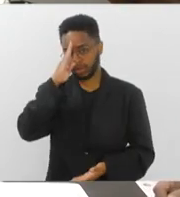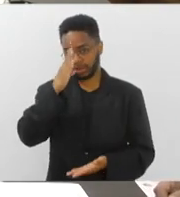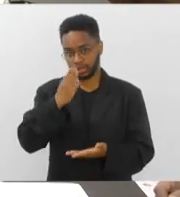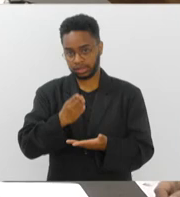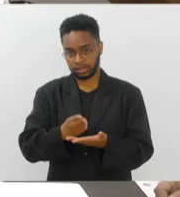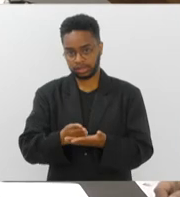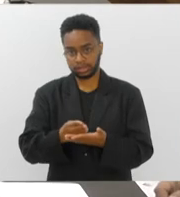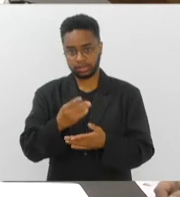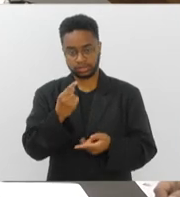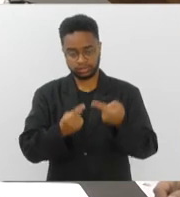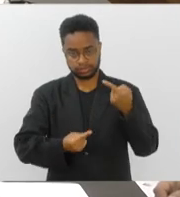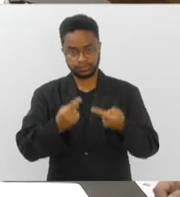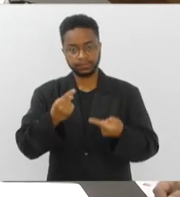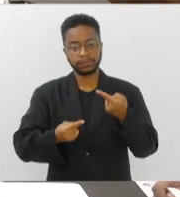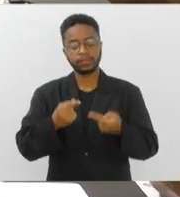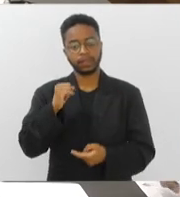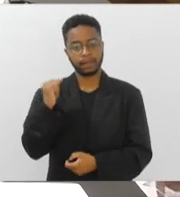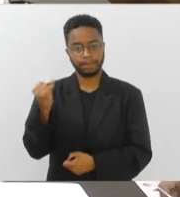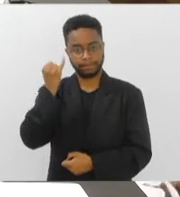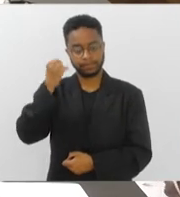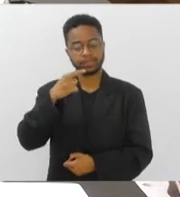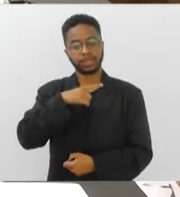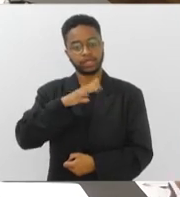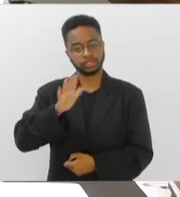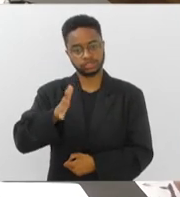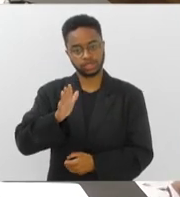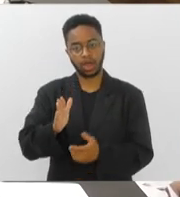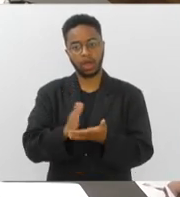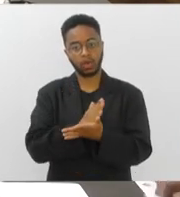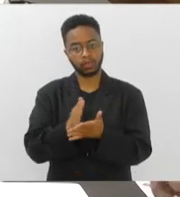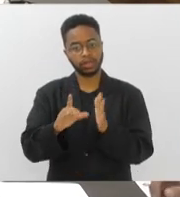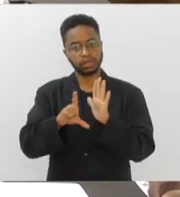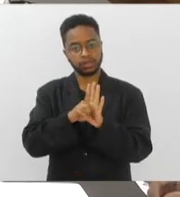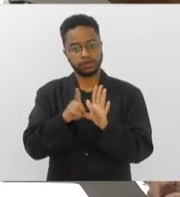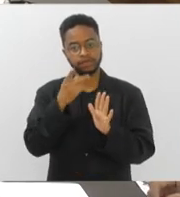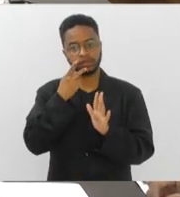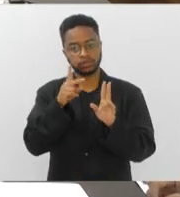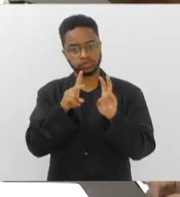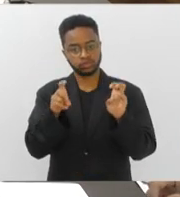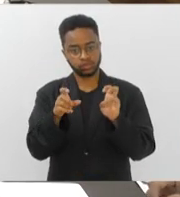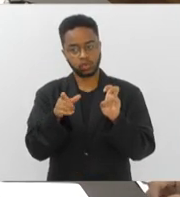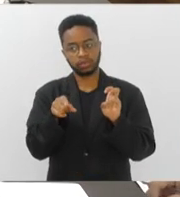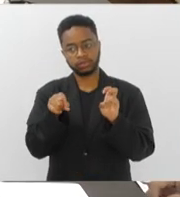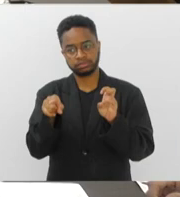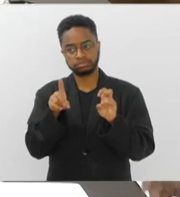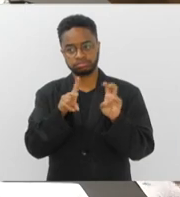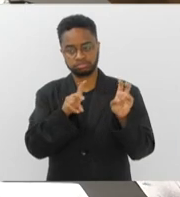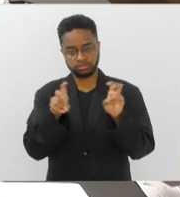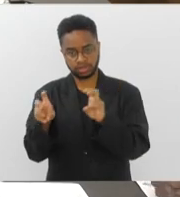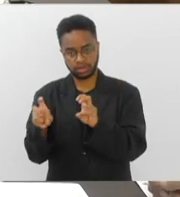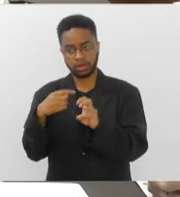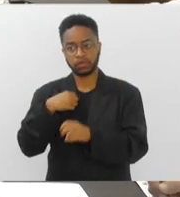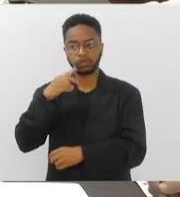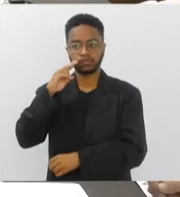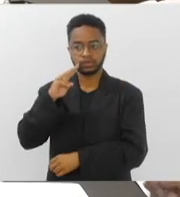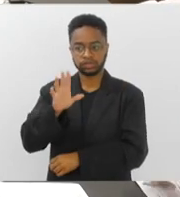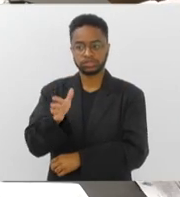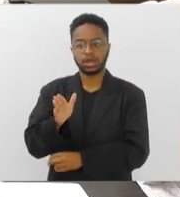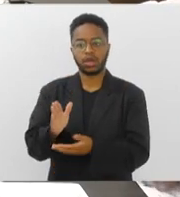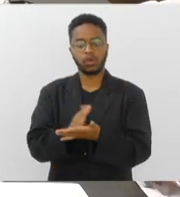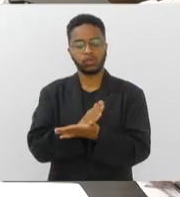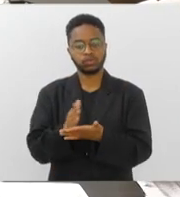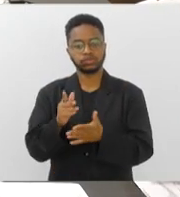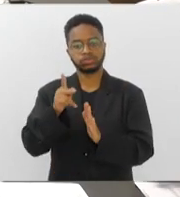esse debate é um debate importante. A gente já tem algumas leis, né, que tratam desse assunto. Nesse período que eu estou aqui, tenho visto alguns projetos